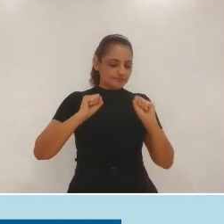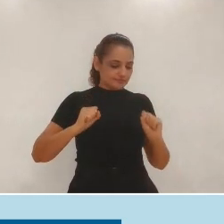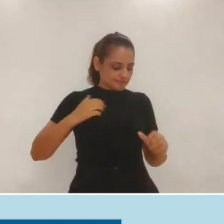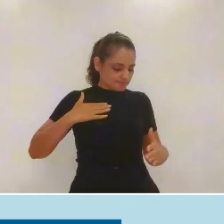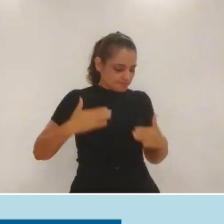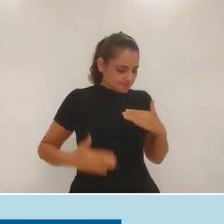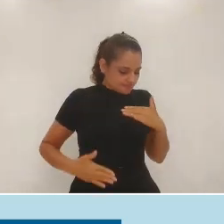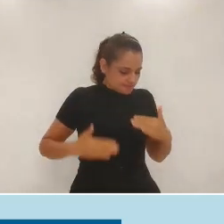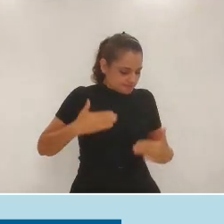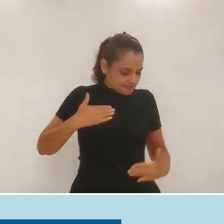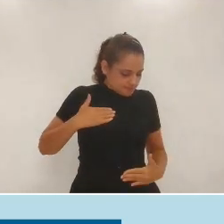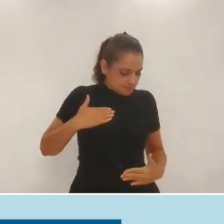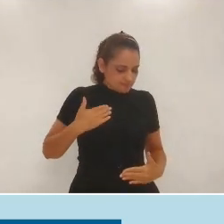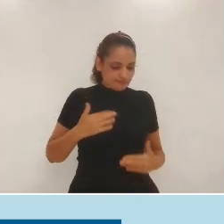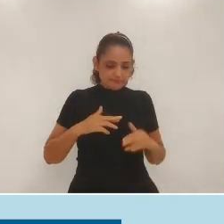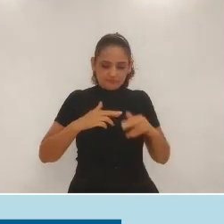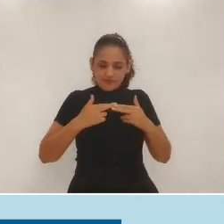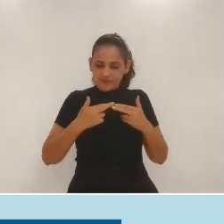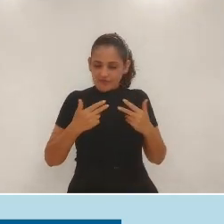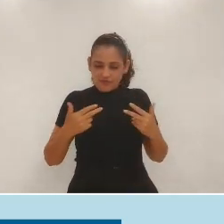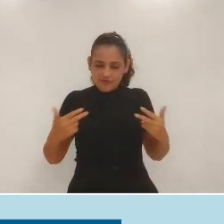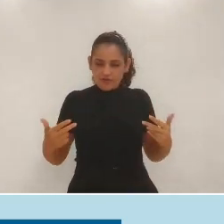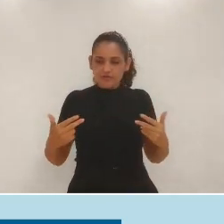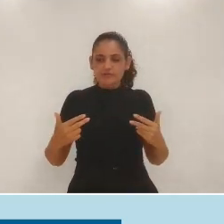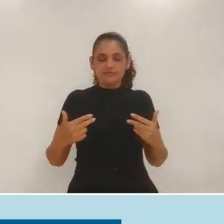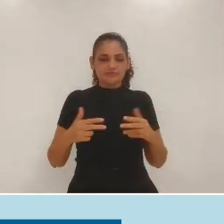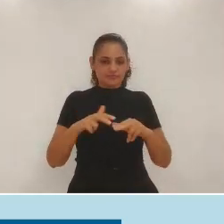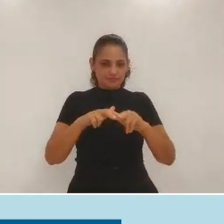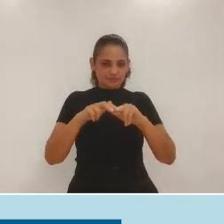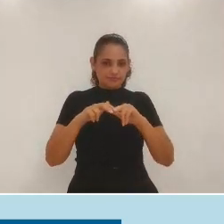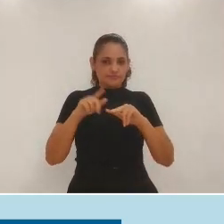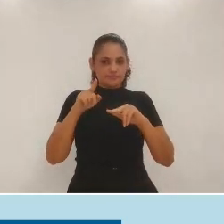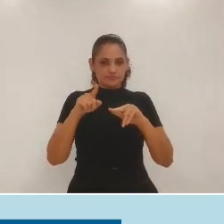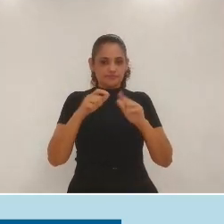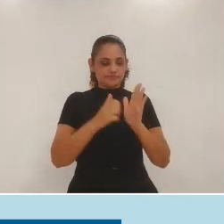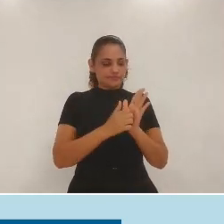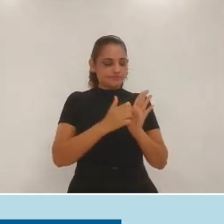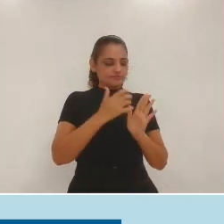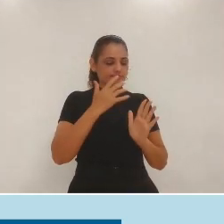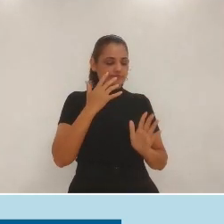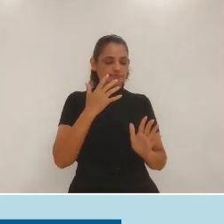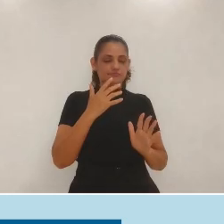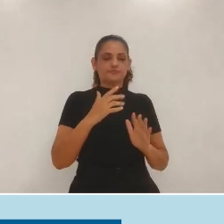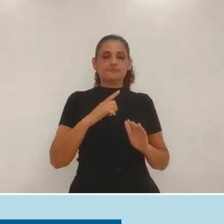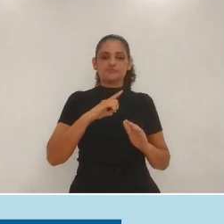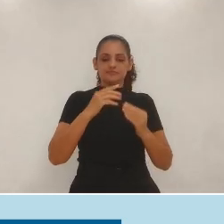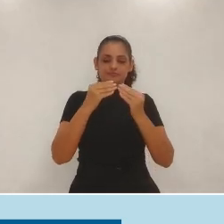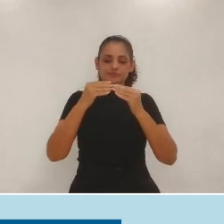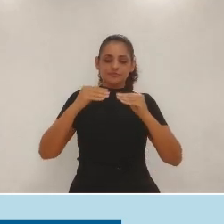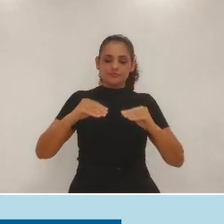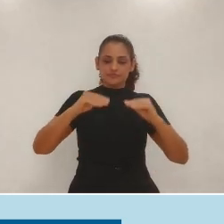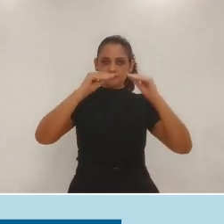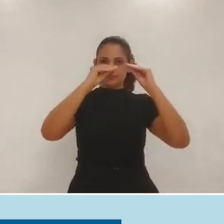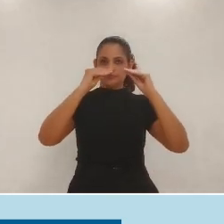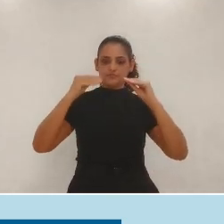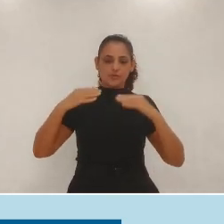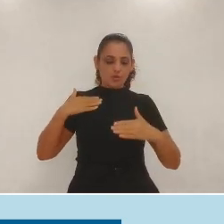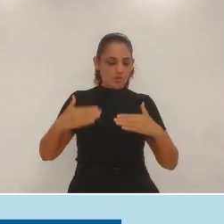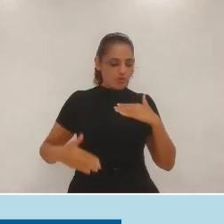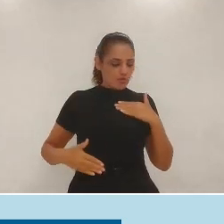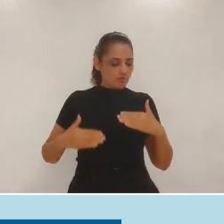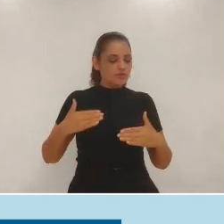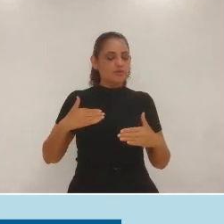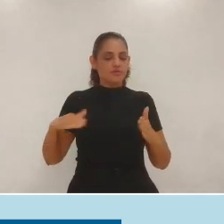ela é multissistêmica, e ela vai trazer prejuízos sérios ali em várias áreas do corpo, aí sim, ela chega na categoria